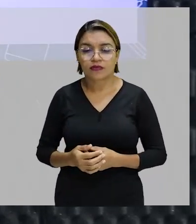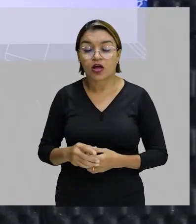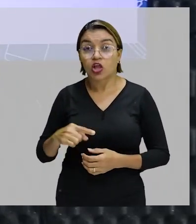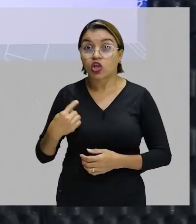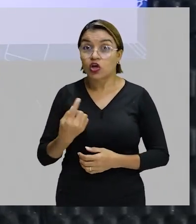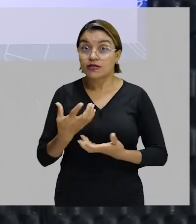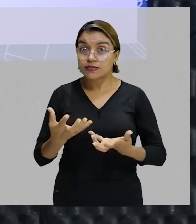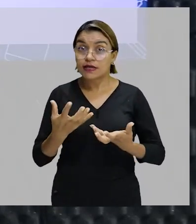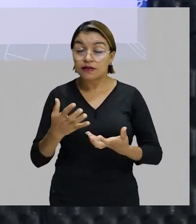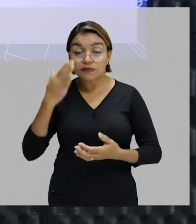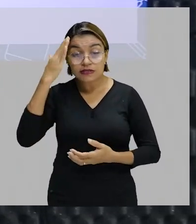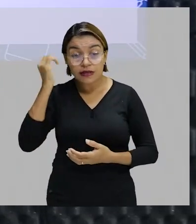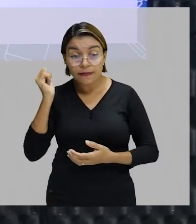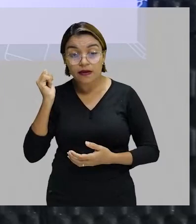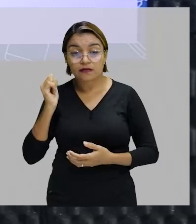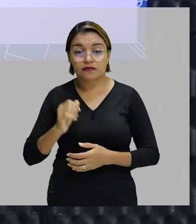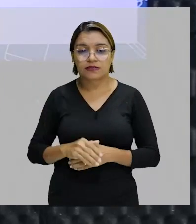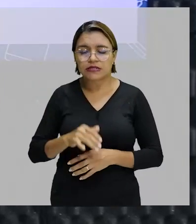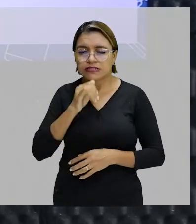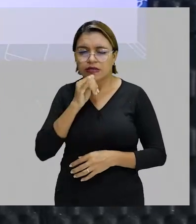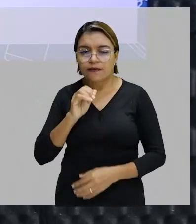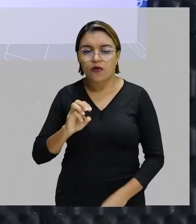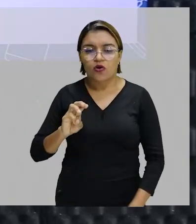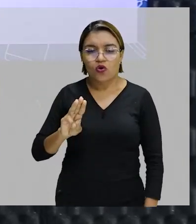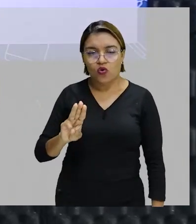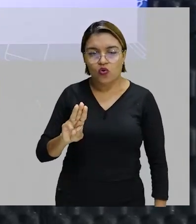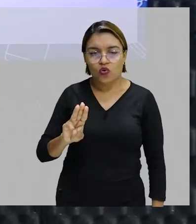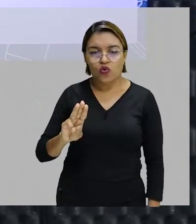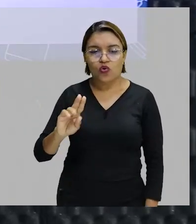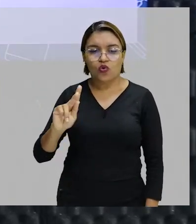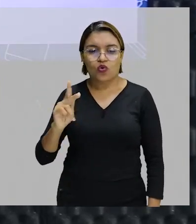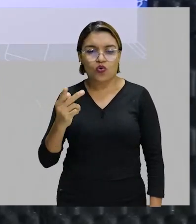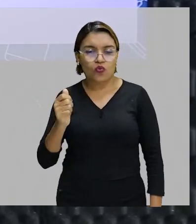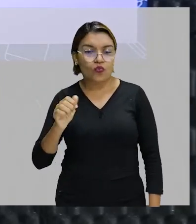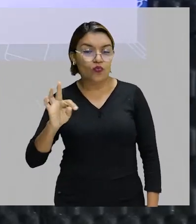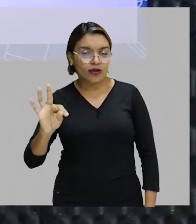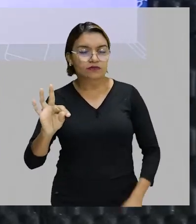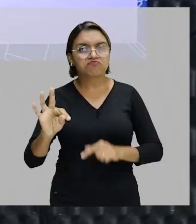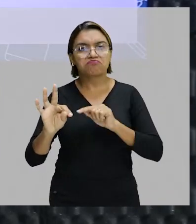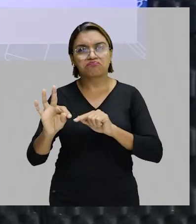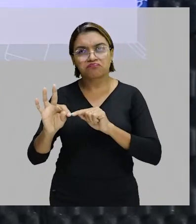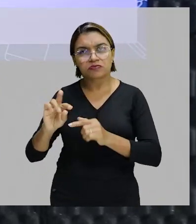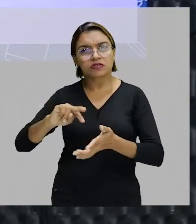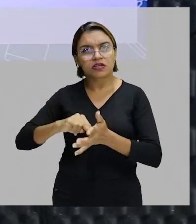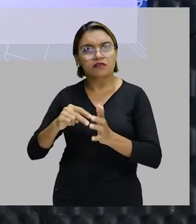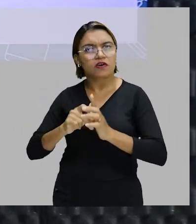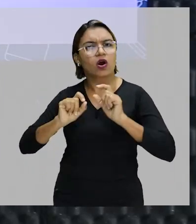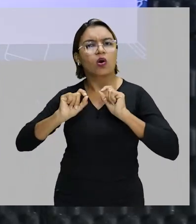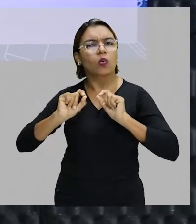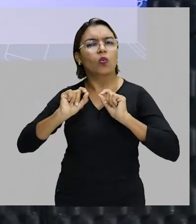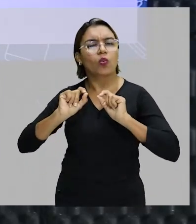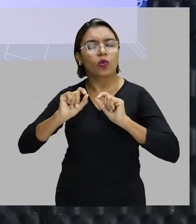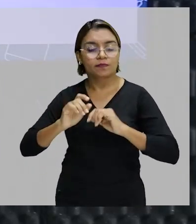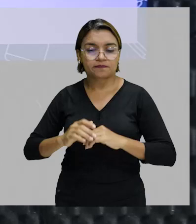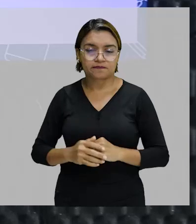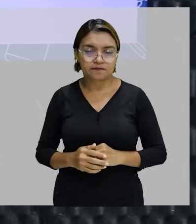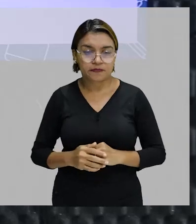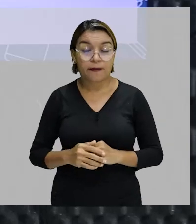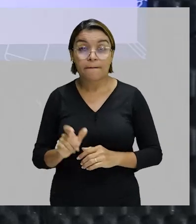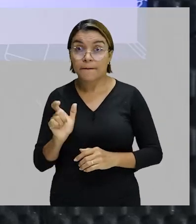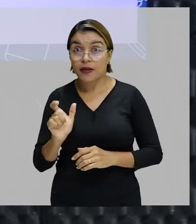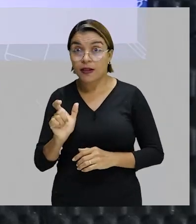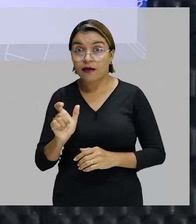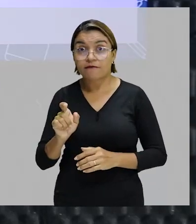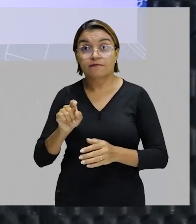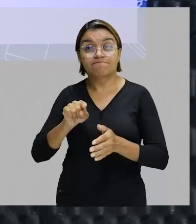saber o que, né? Qual era a atividade que você tinha desempenhado? Palavra interrogativa, verbo